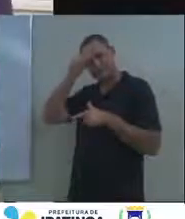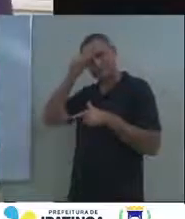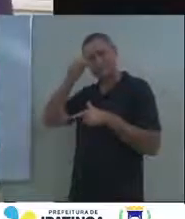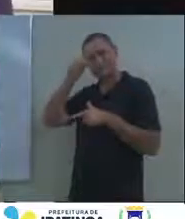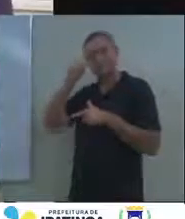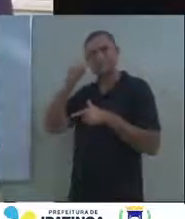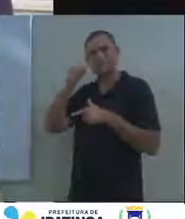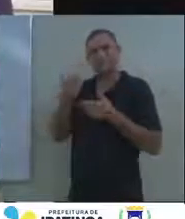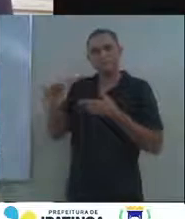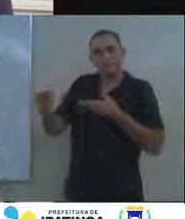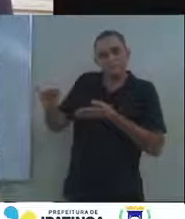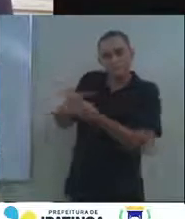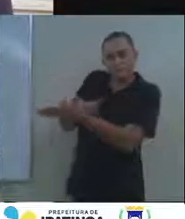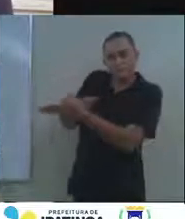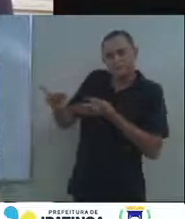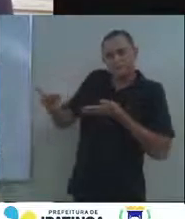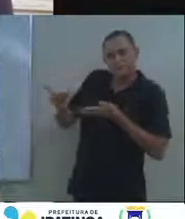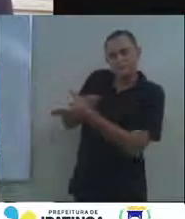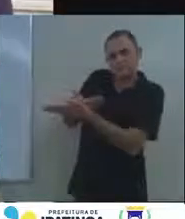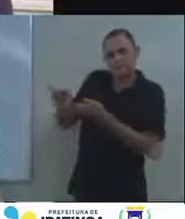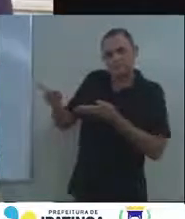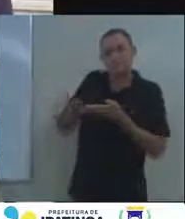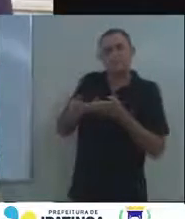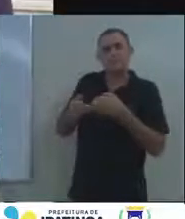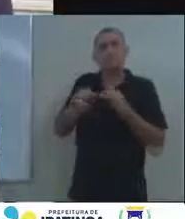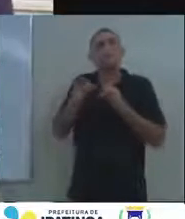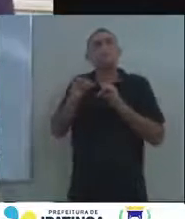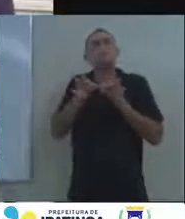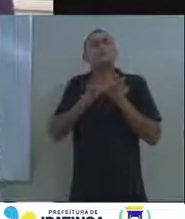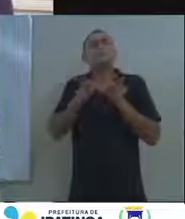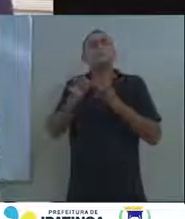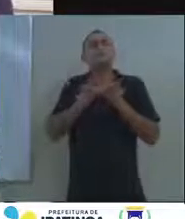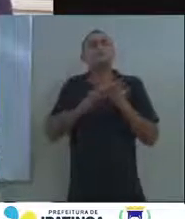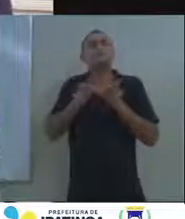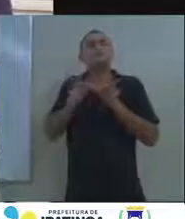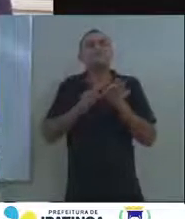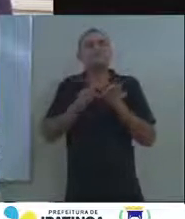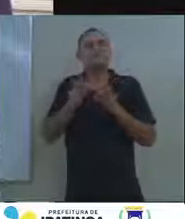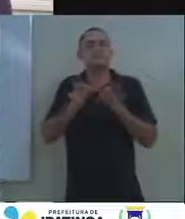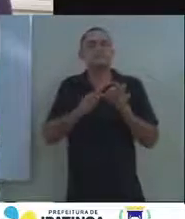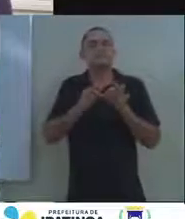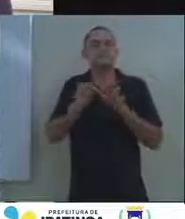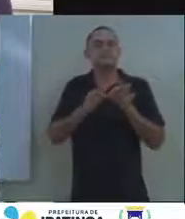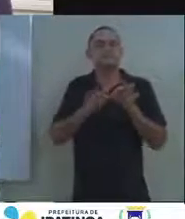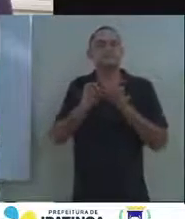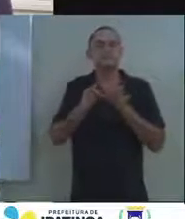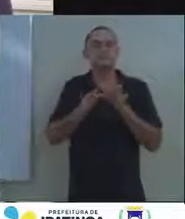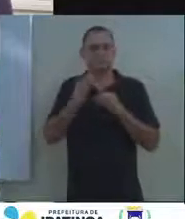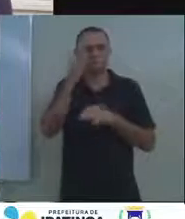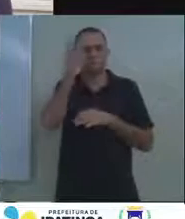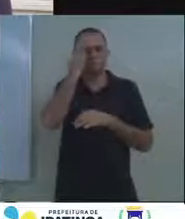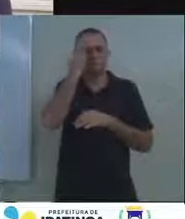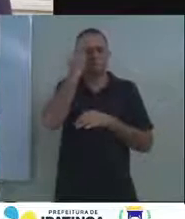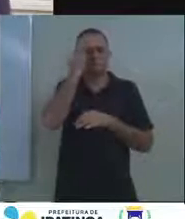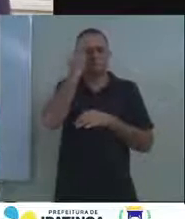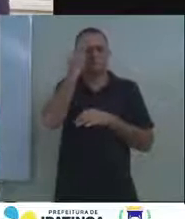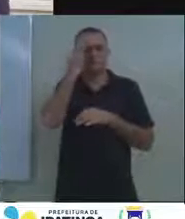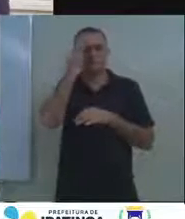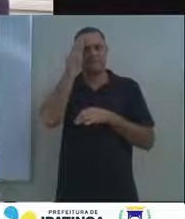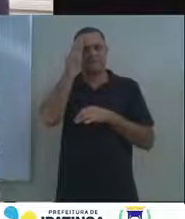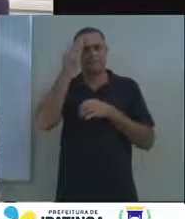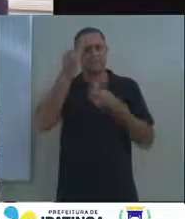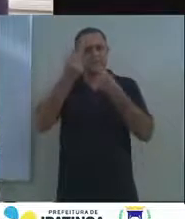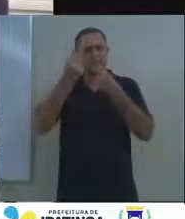voz. Você sabe aquele projeto que eu tive com meus alunos? Aquele de visita ao Museu do Ceará? Sei, tava todo mundo comentando sobre